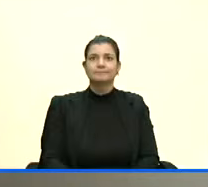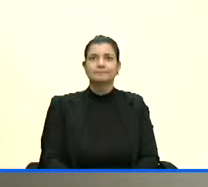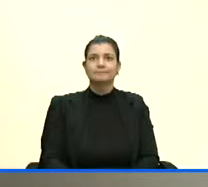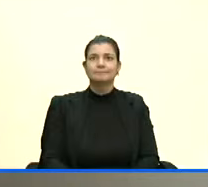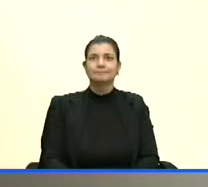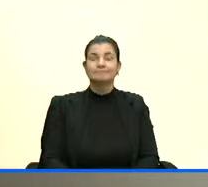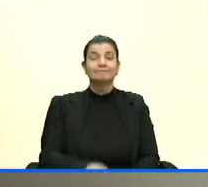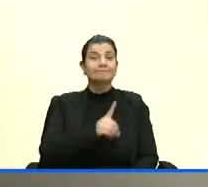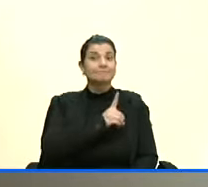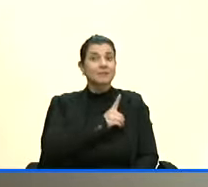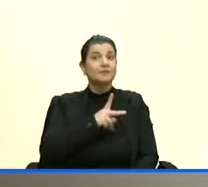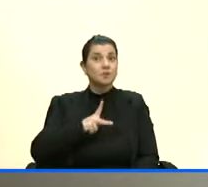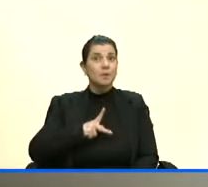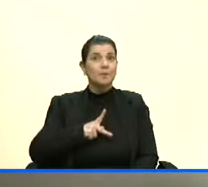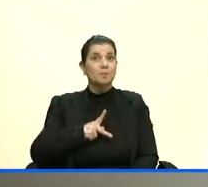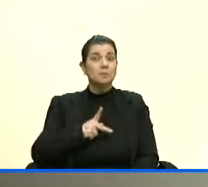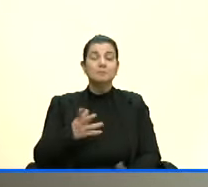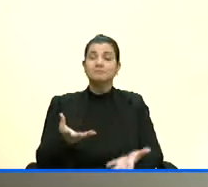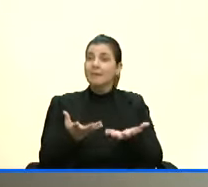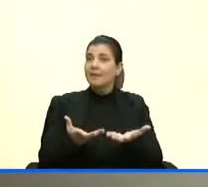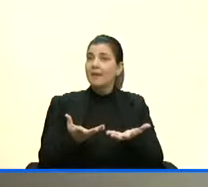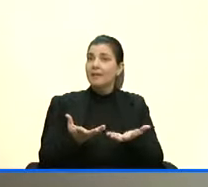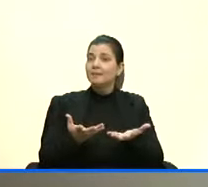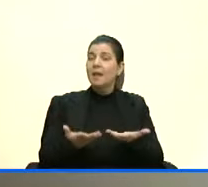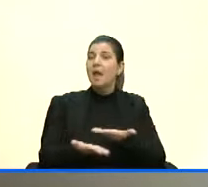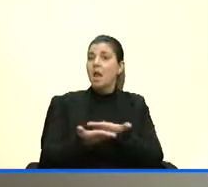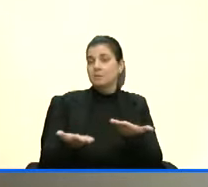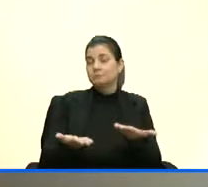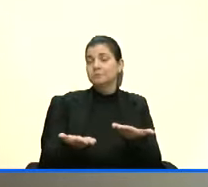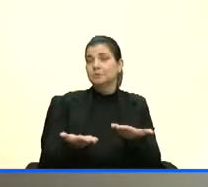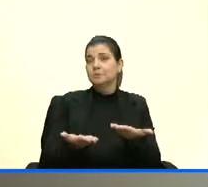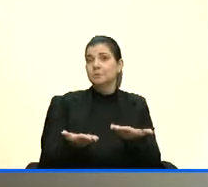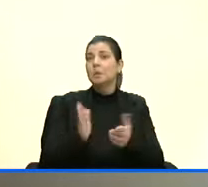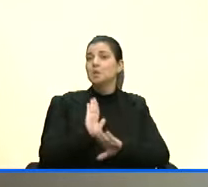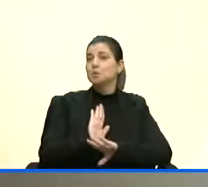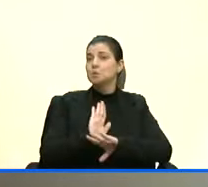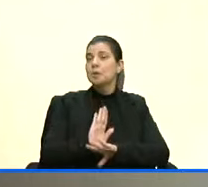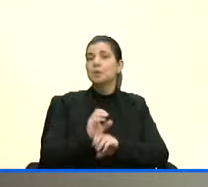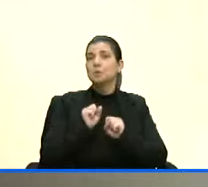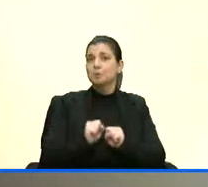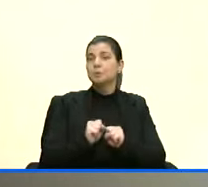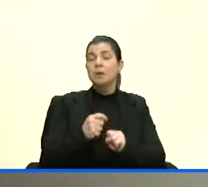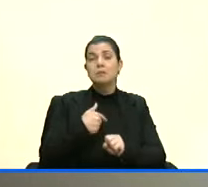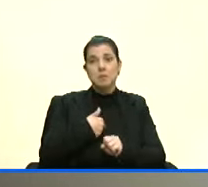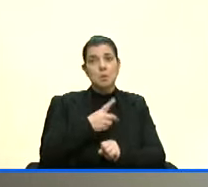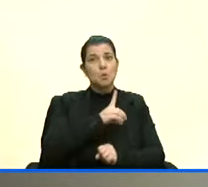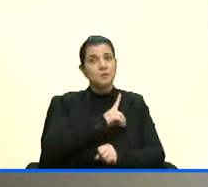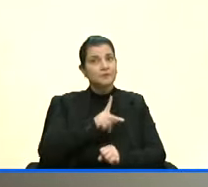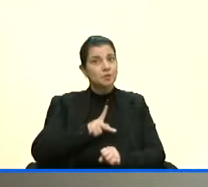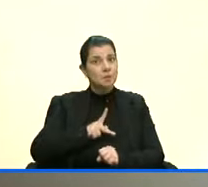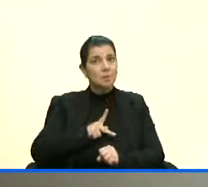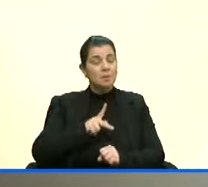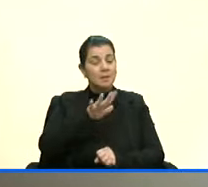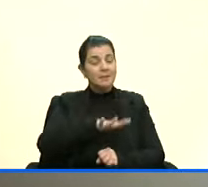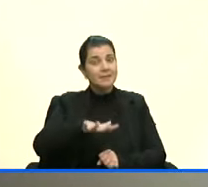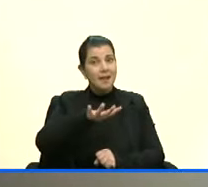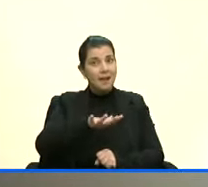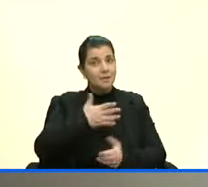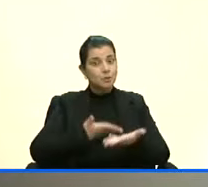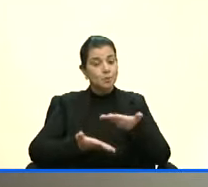a defensoria quer, assim, contribuir com o que puder, né? E eu, pessoalmente, como defensora desta área, né,